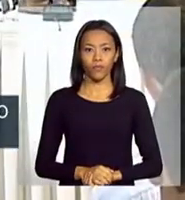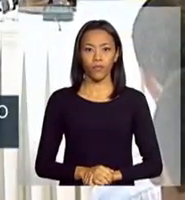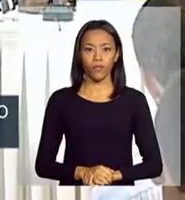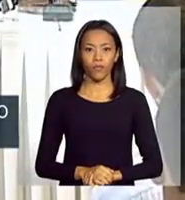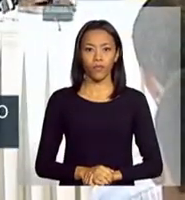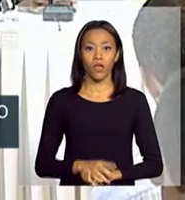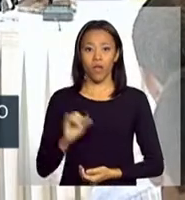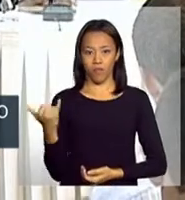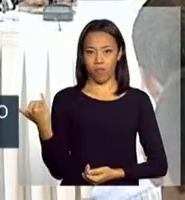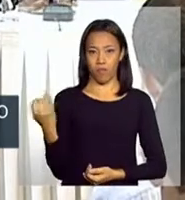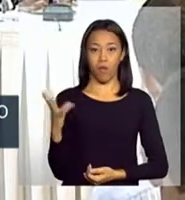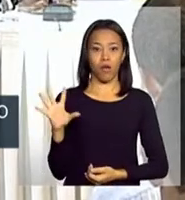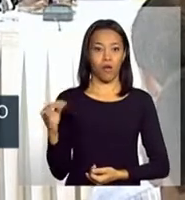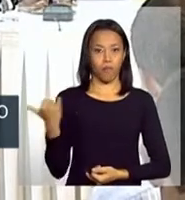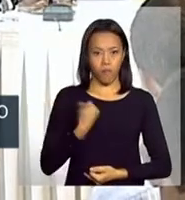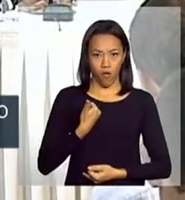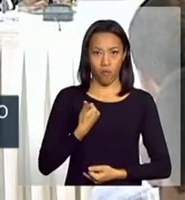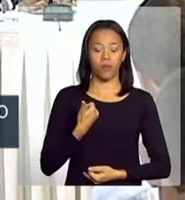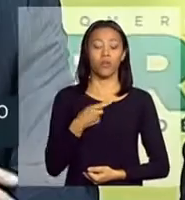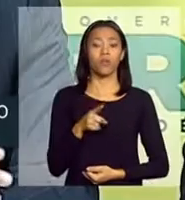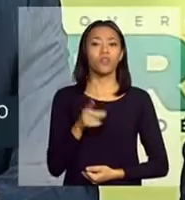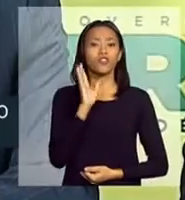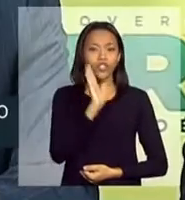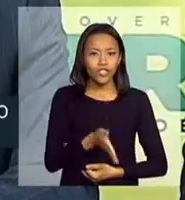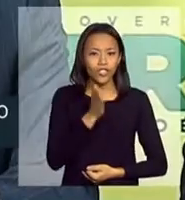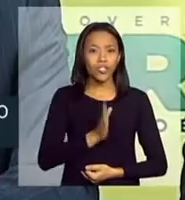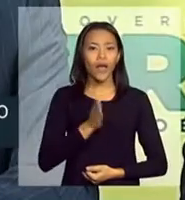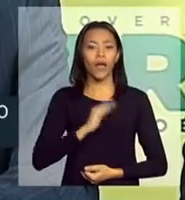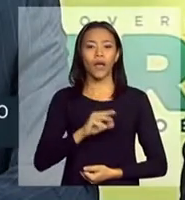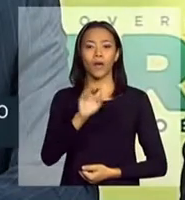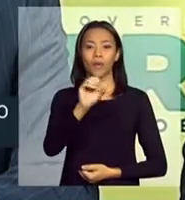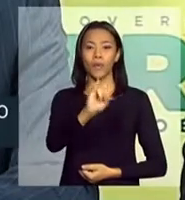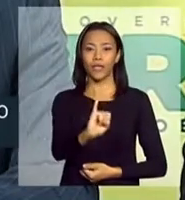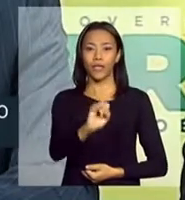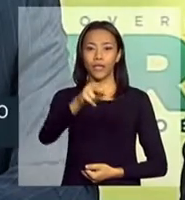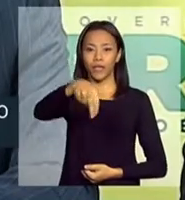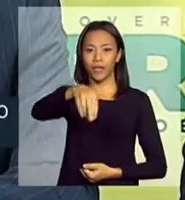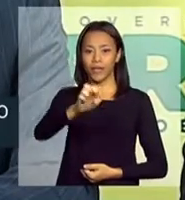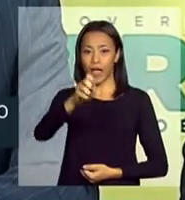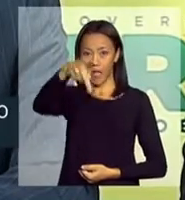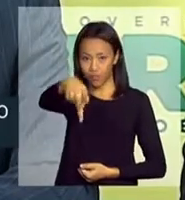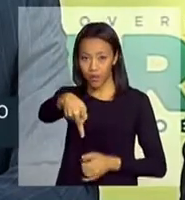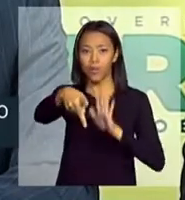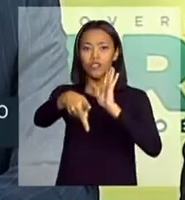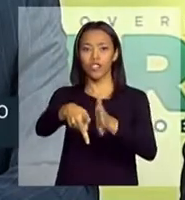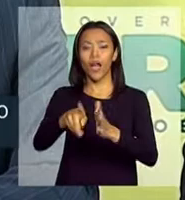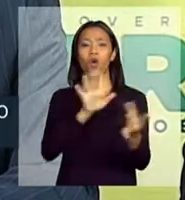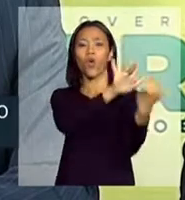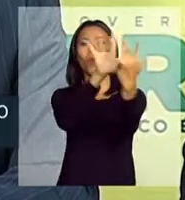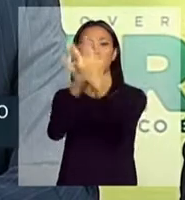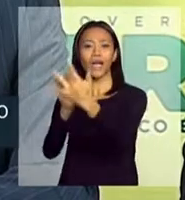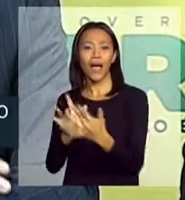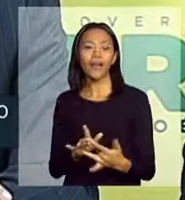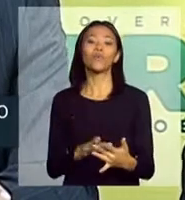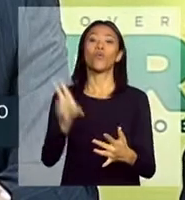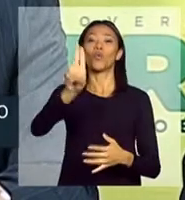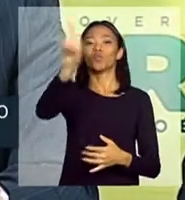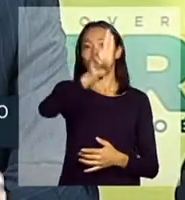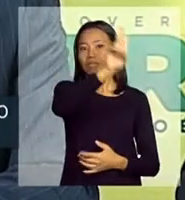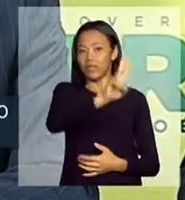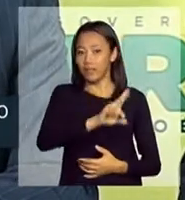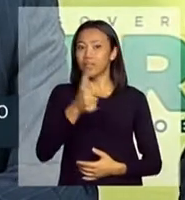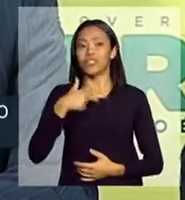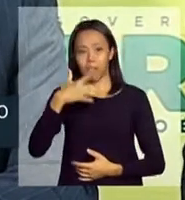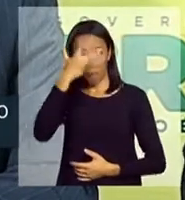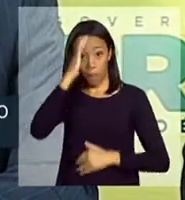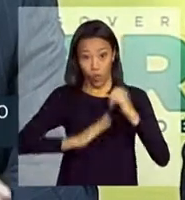felicidade tá dizendo que já nós já entramos em conta o Inep já está em contato com todas as Universidades têm especialistas em correção